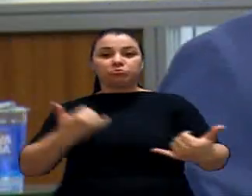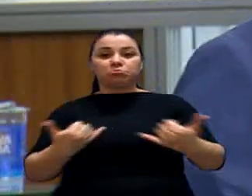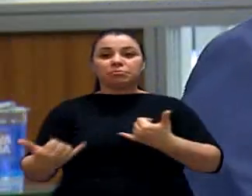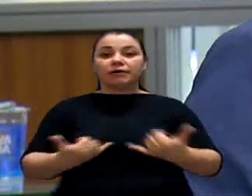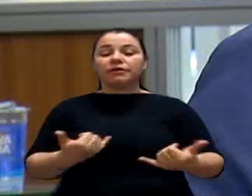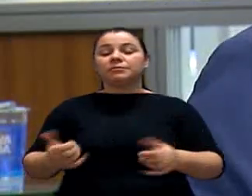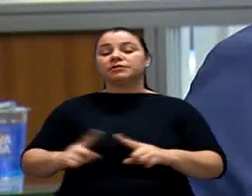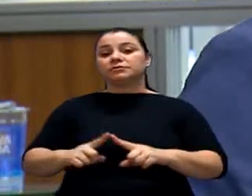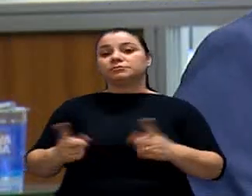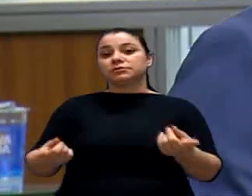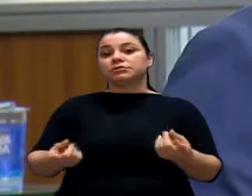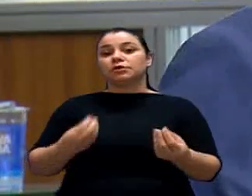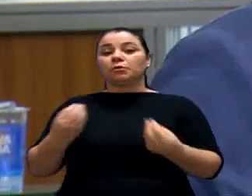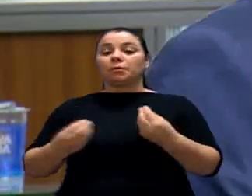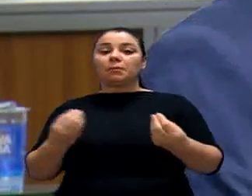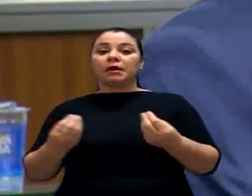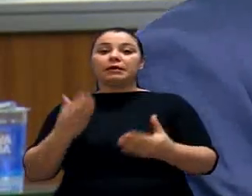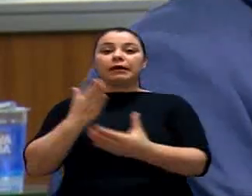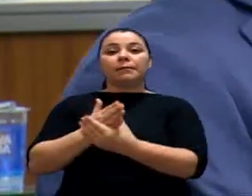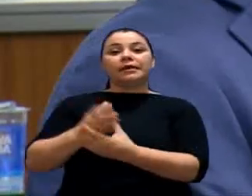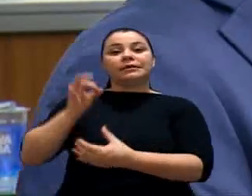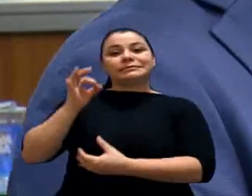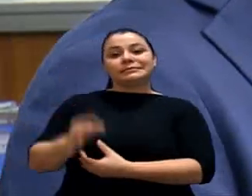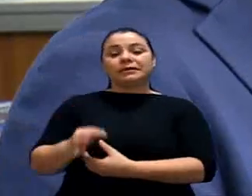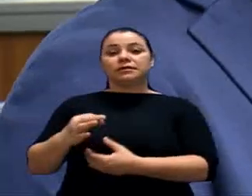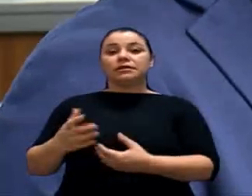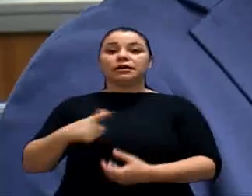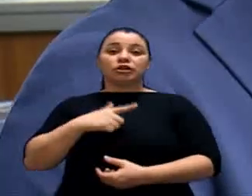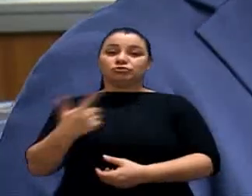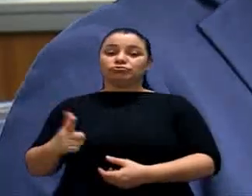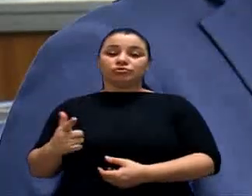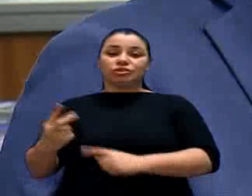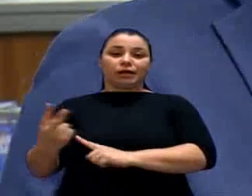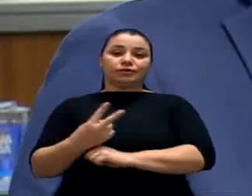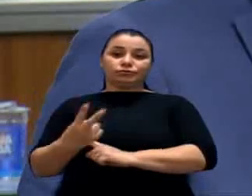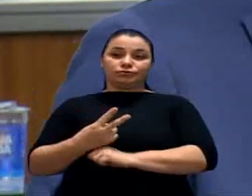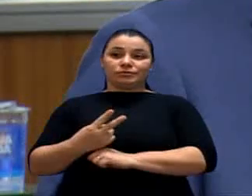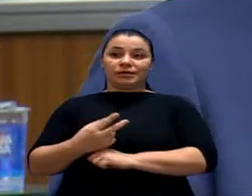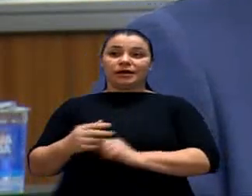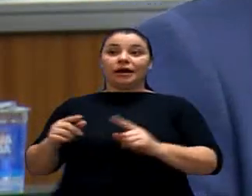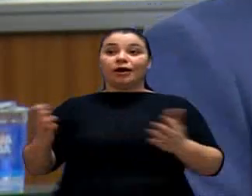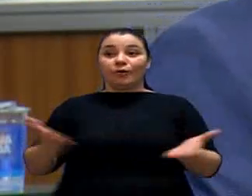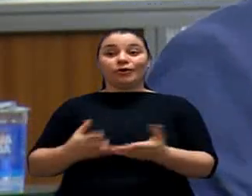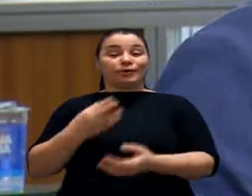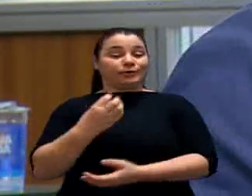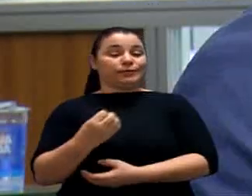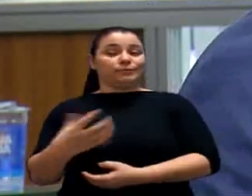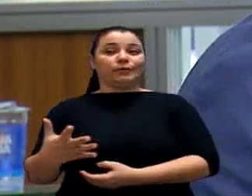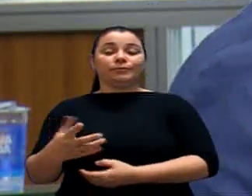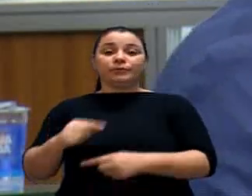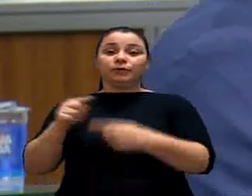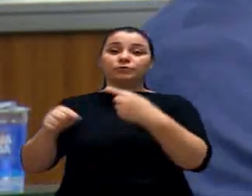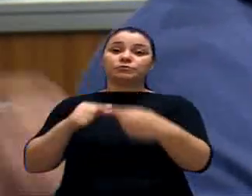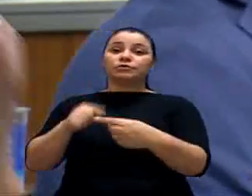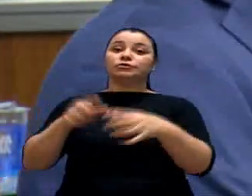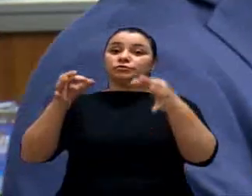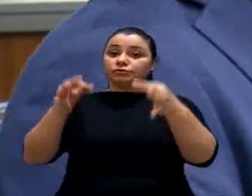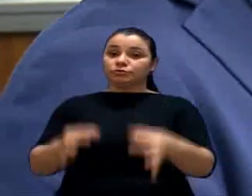sobre a lavração de boletim de ocorrência, de maneira correta, elas não tinham o que tem hoje. Então, Pontes e